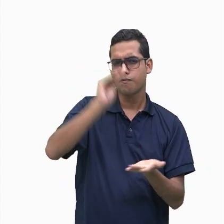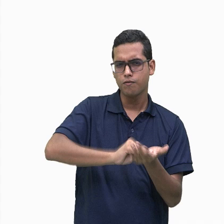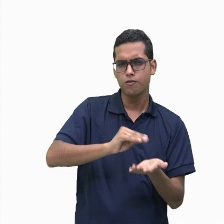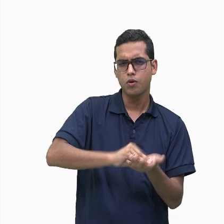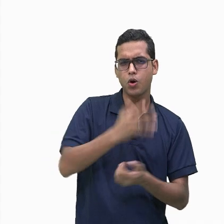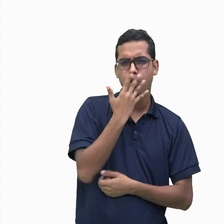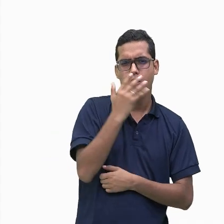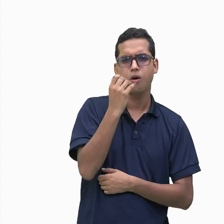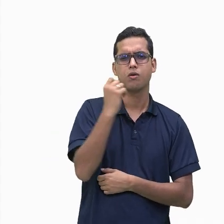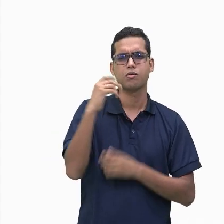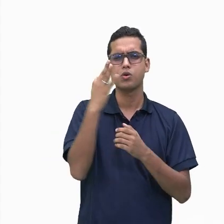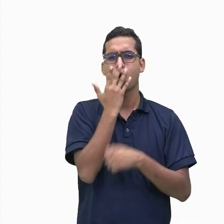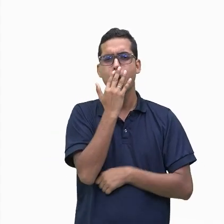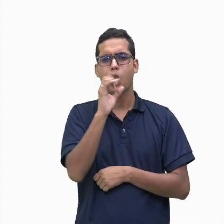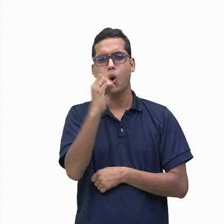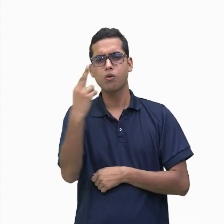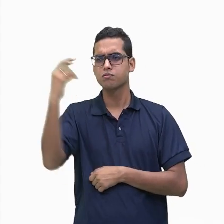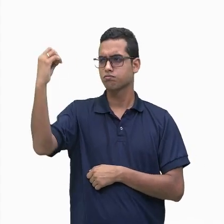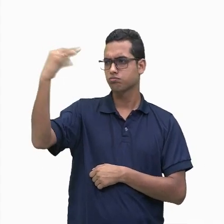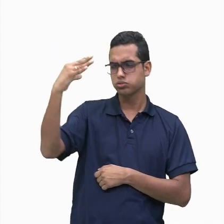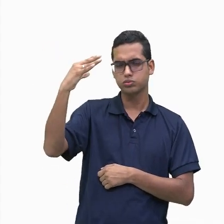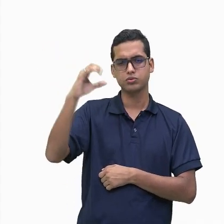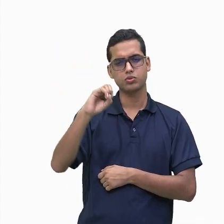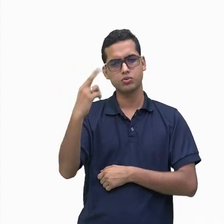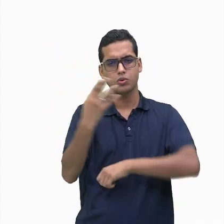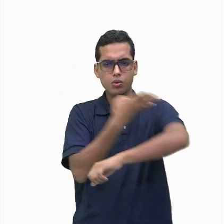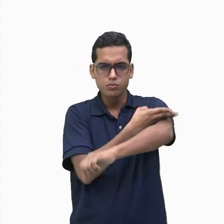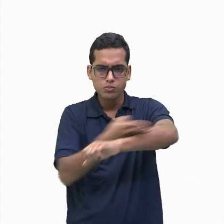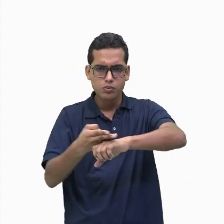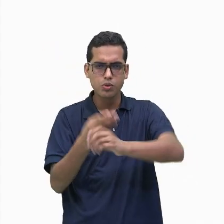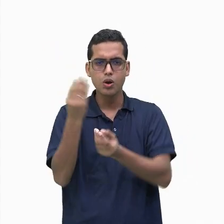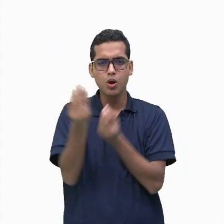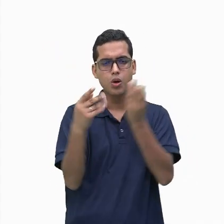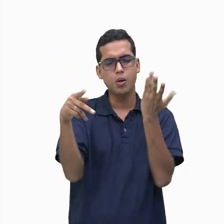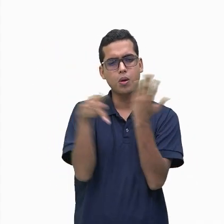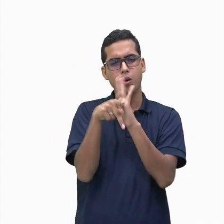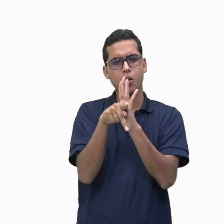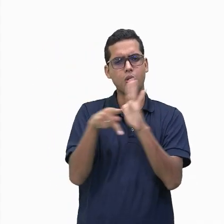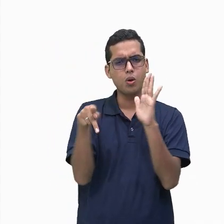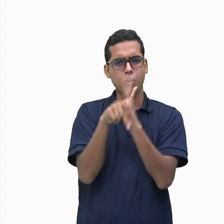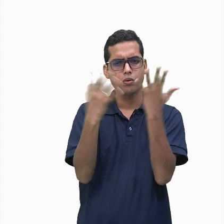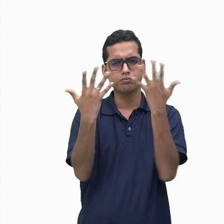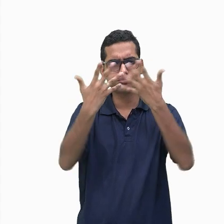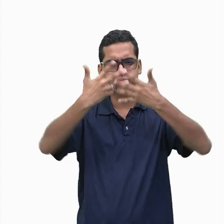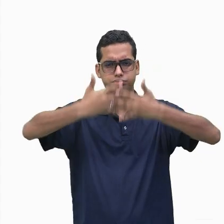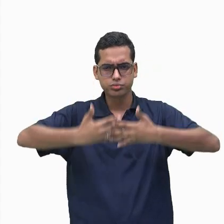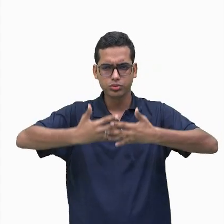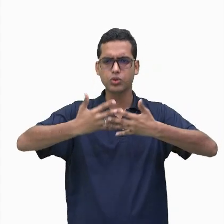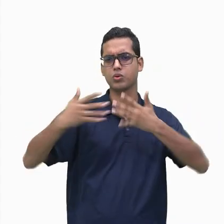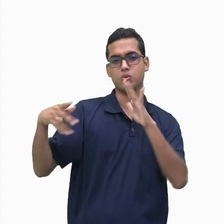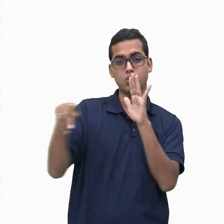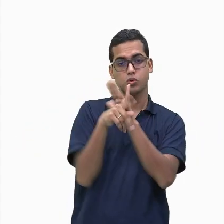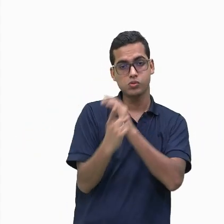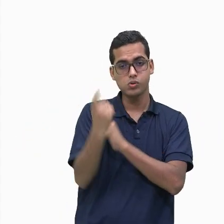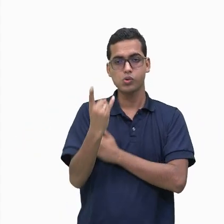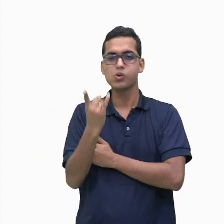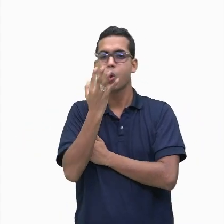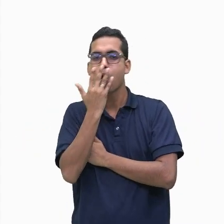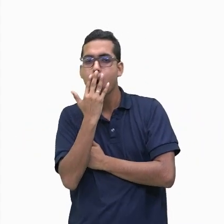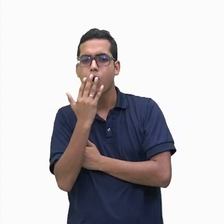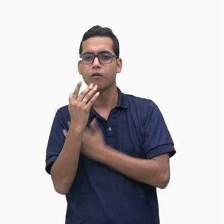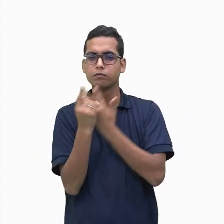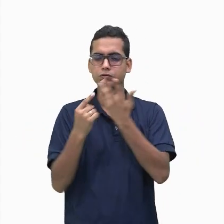ou branco, soma de todas as cores. É uma harmonia conseguida por apenas uma cor e seus